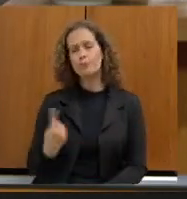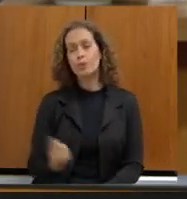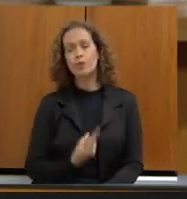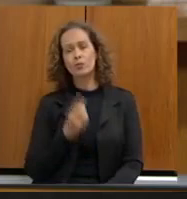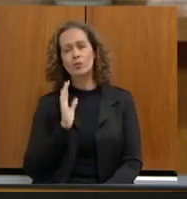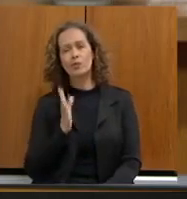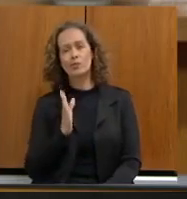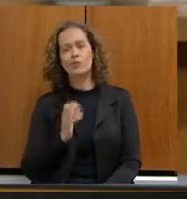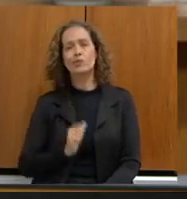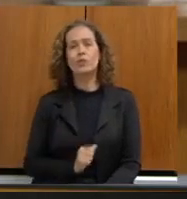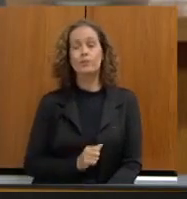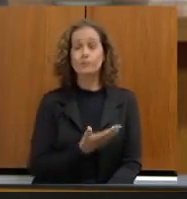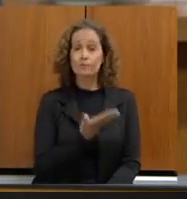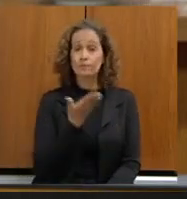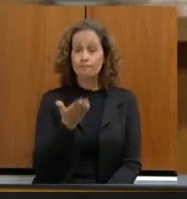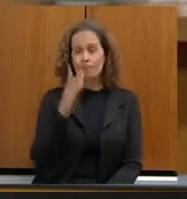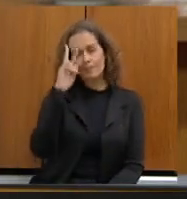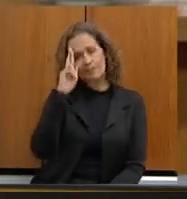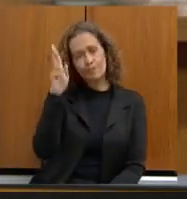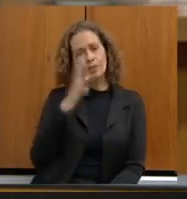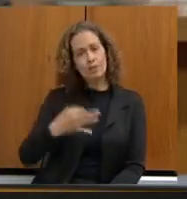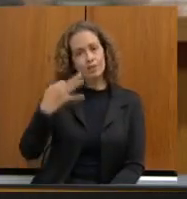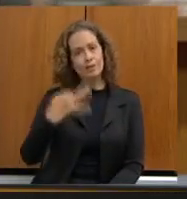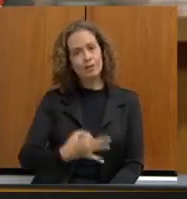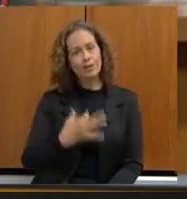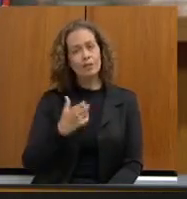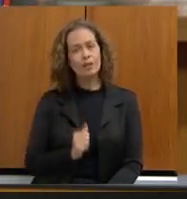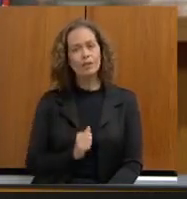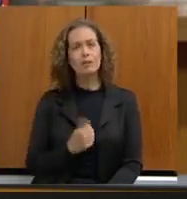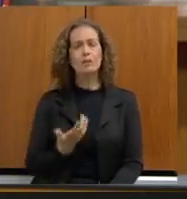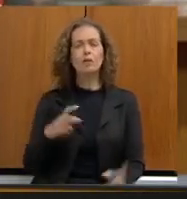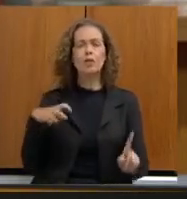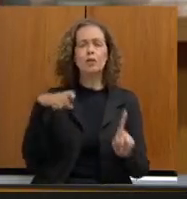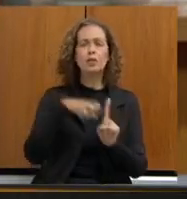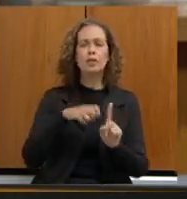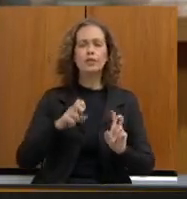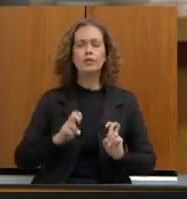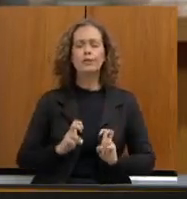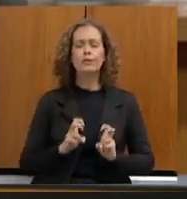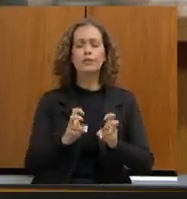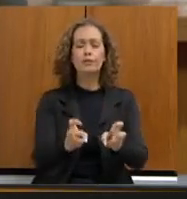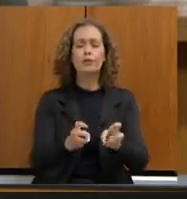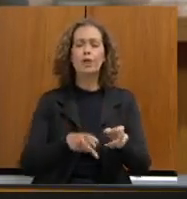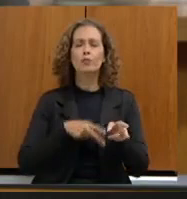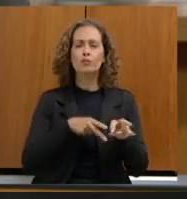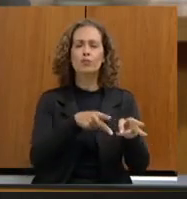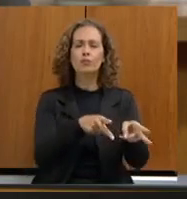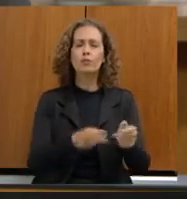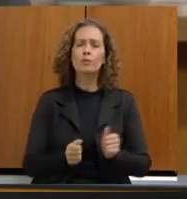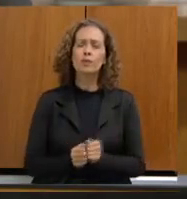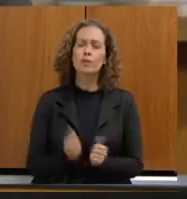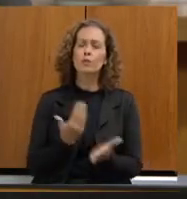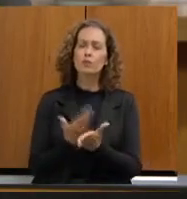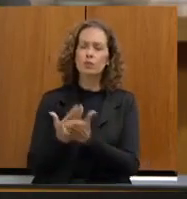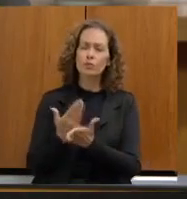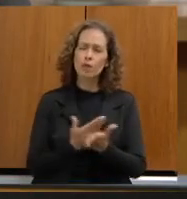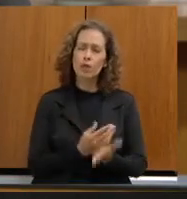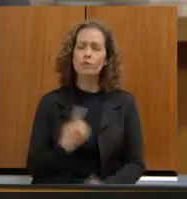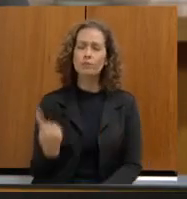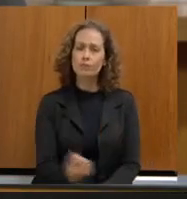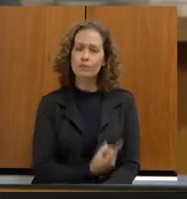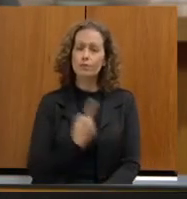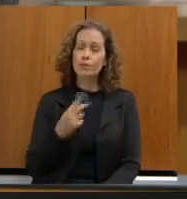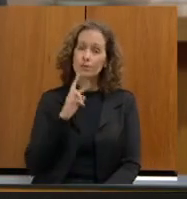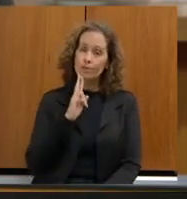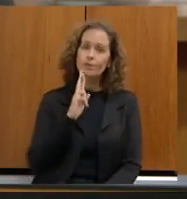e o senhor pode ter certeza a questão do nascentes acidente Ferroviário e será estudada com afinco e a gente dará retorno em breve ao